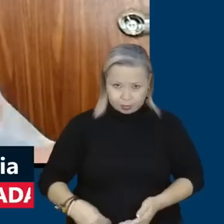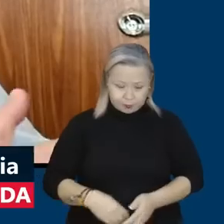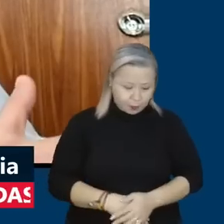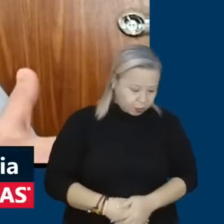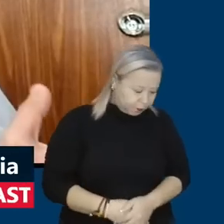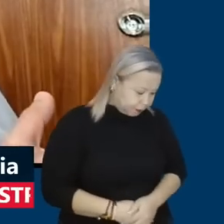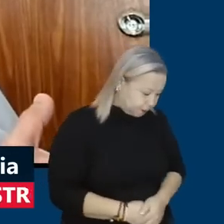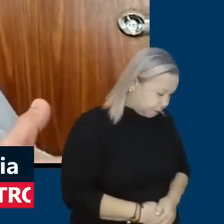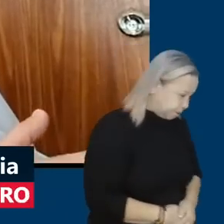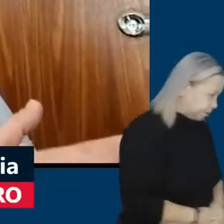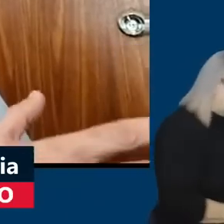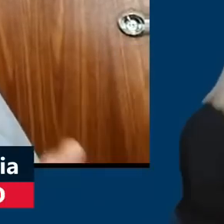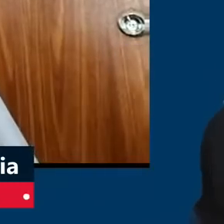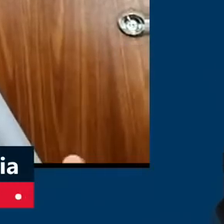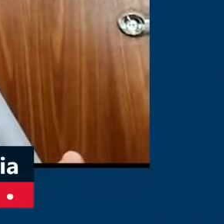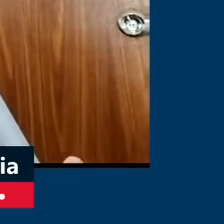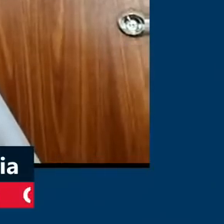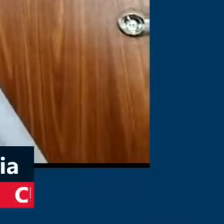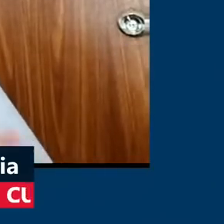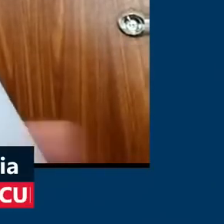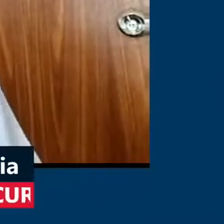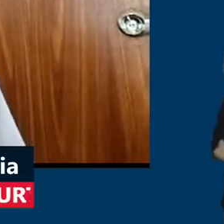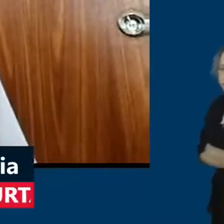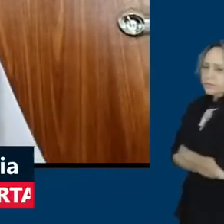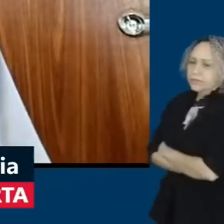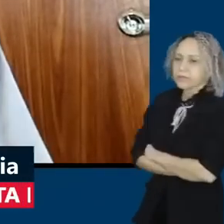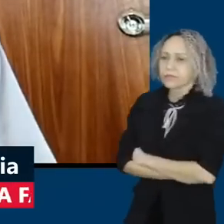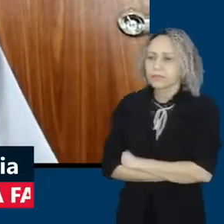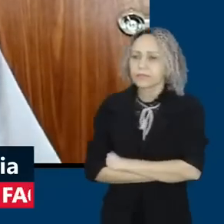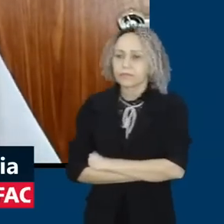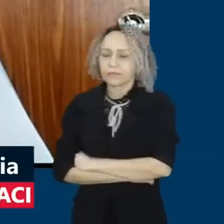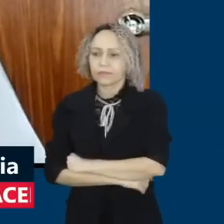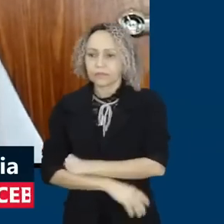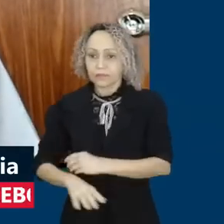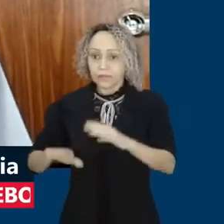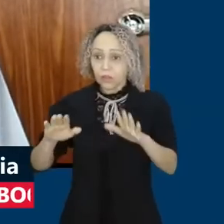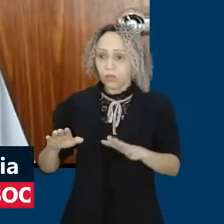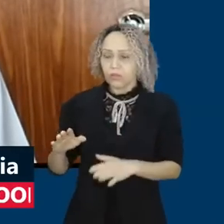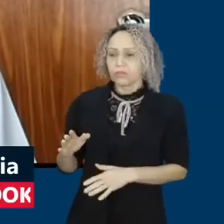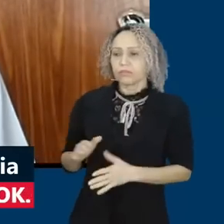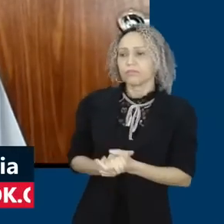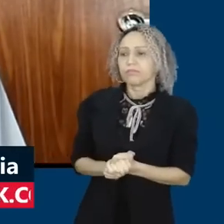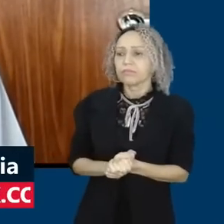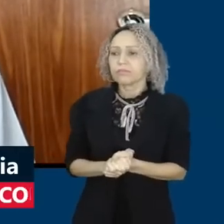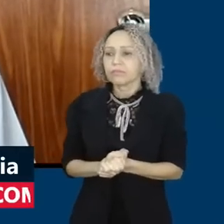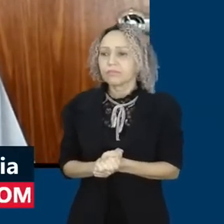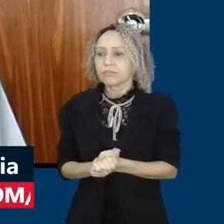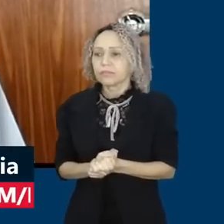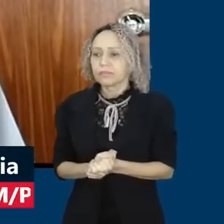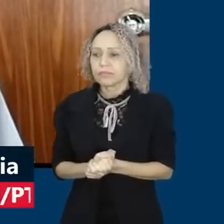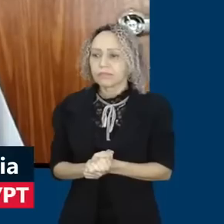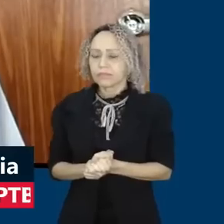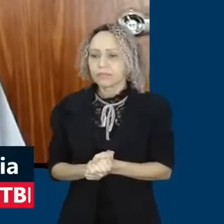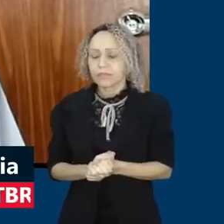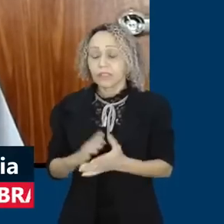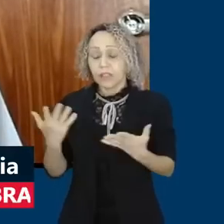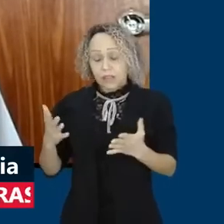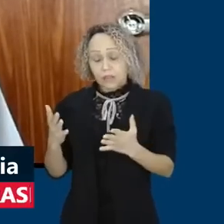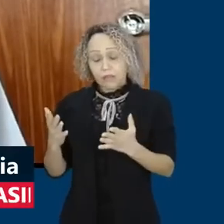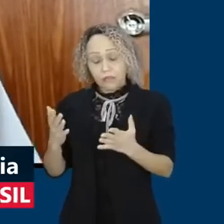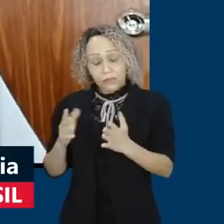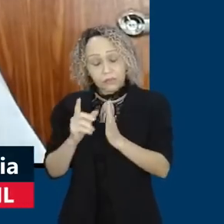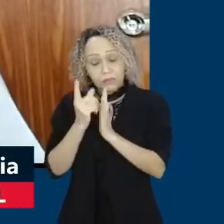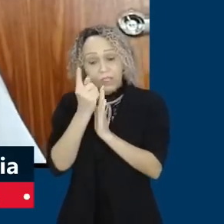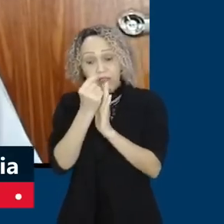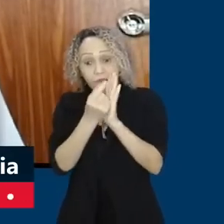que Bolsonaro corria e não queria, nesse momento, fazer isto, implica em muito mais investimentos, muito mais